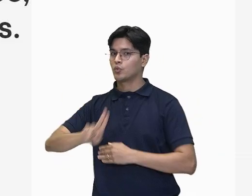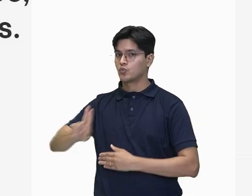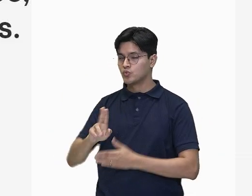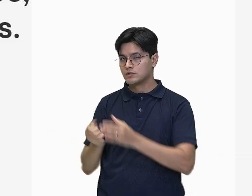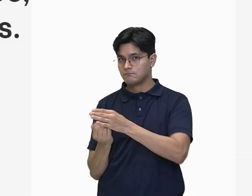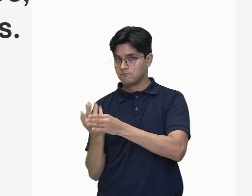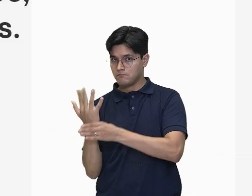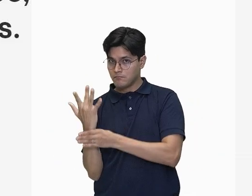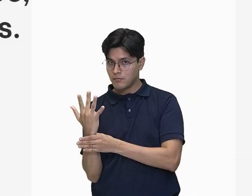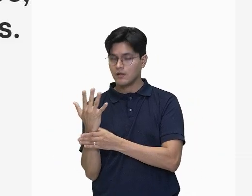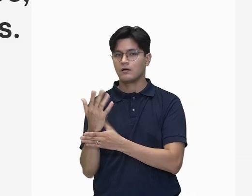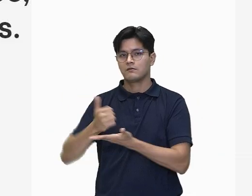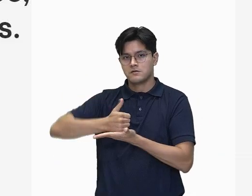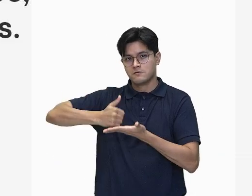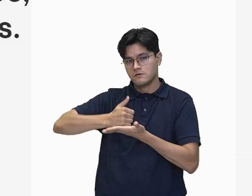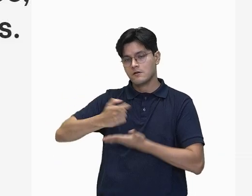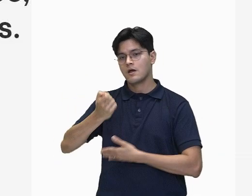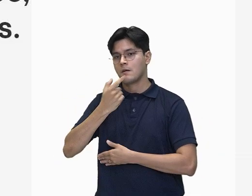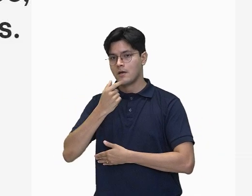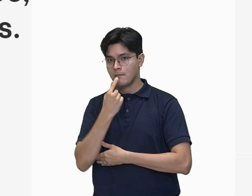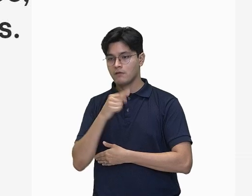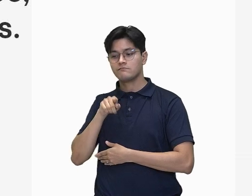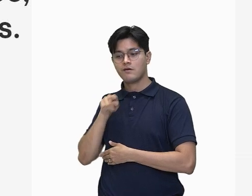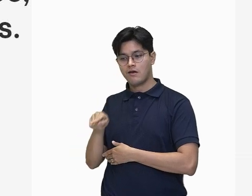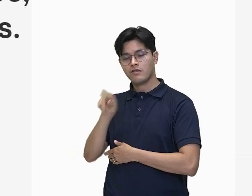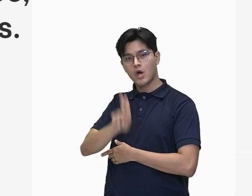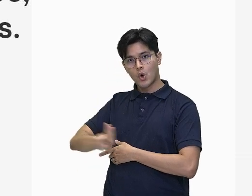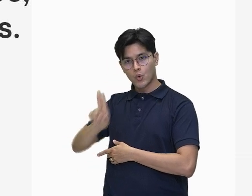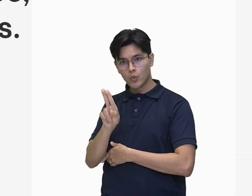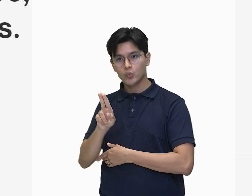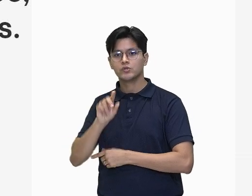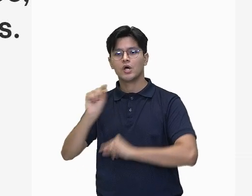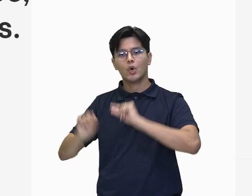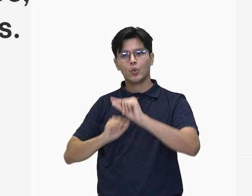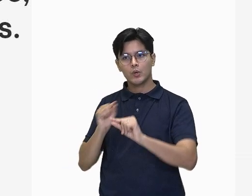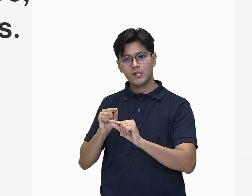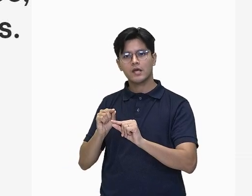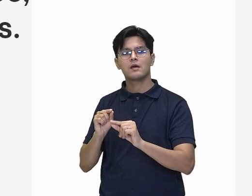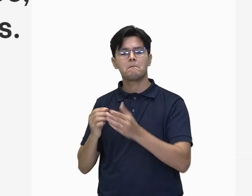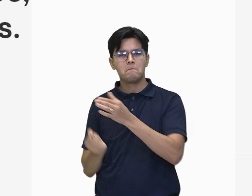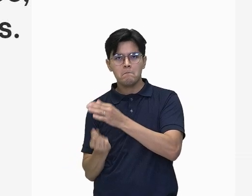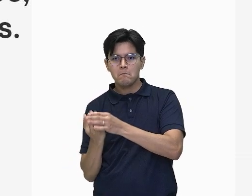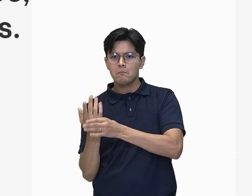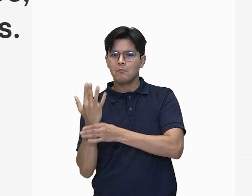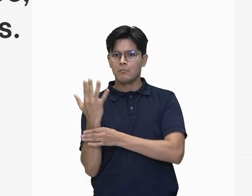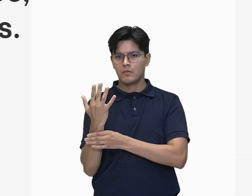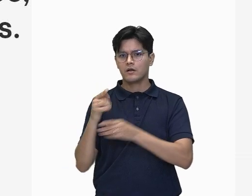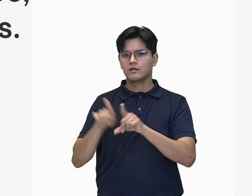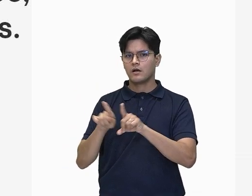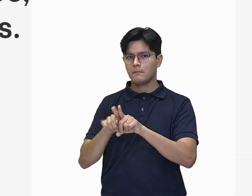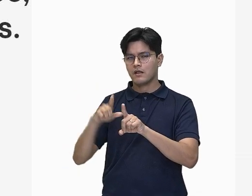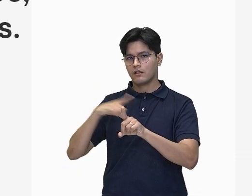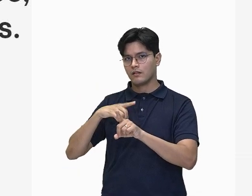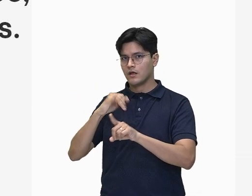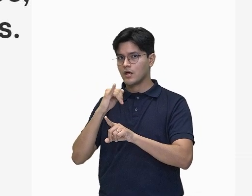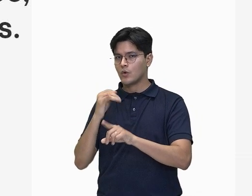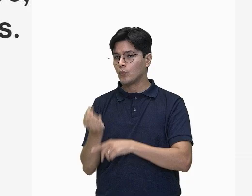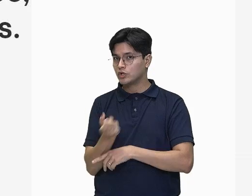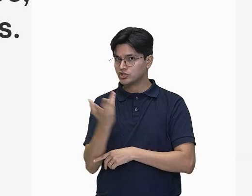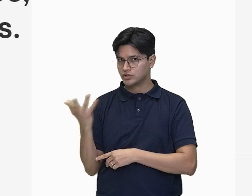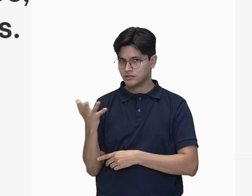extratos naturais de plantas com compostos ativos mensuráveis, como por exemplo a valeriana, o